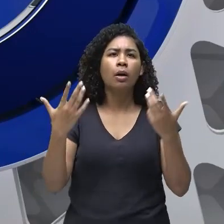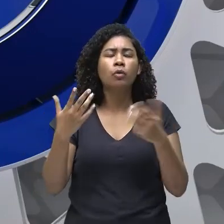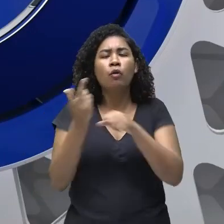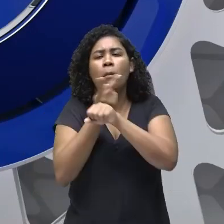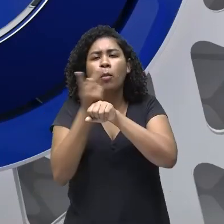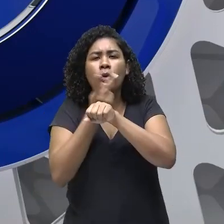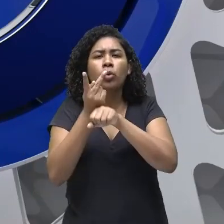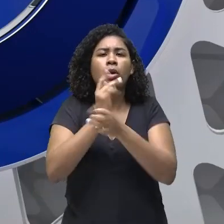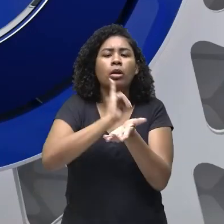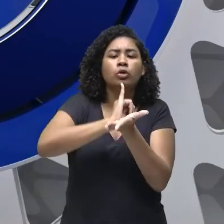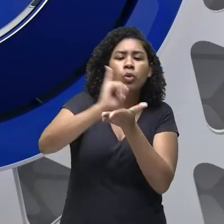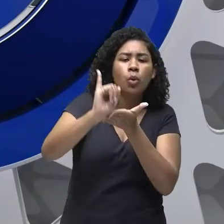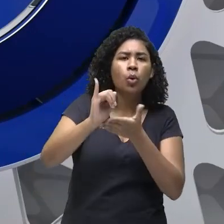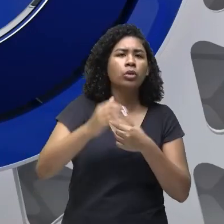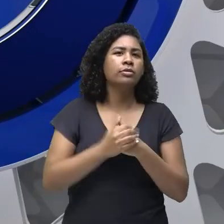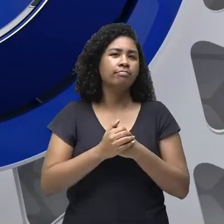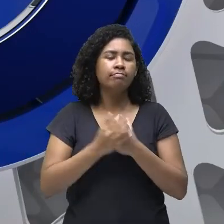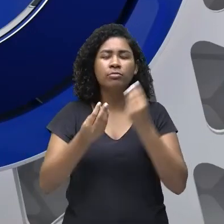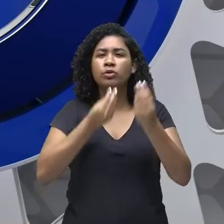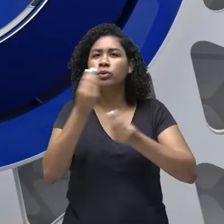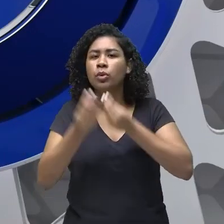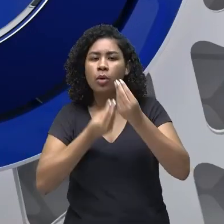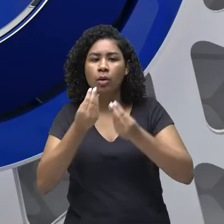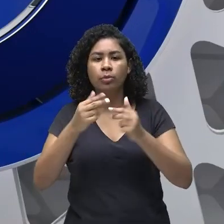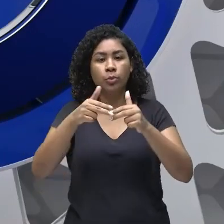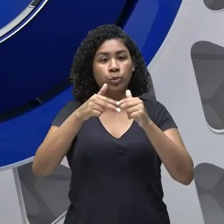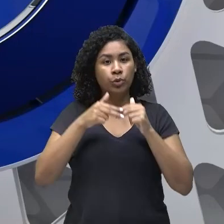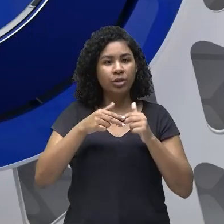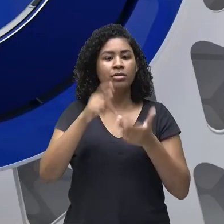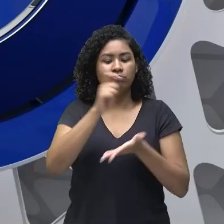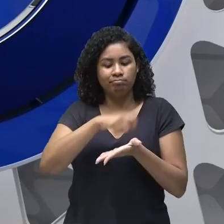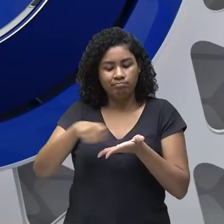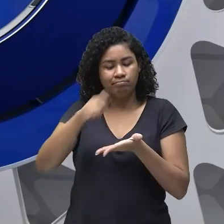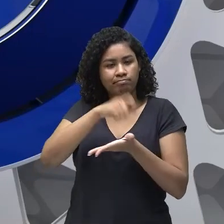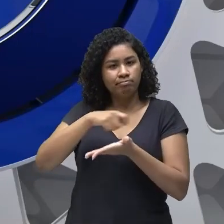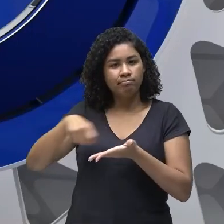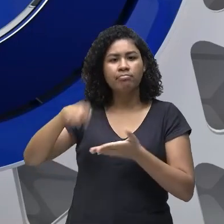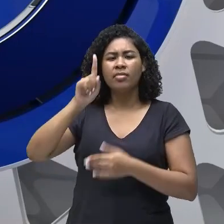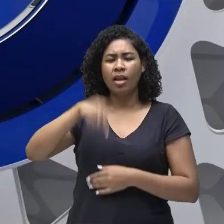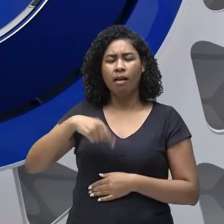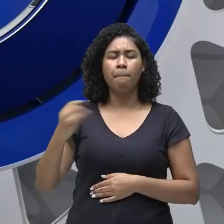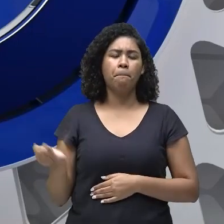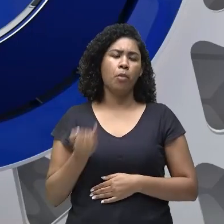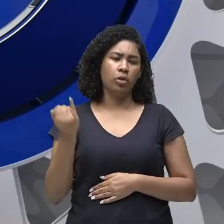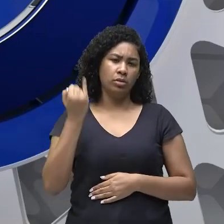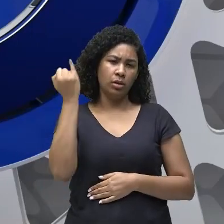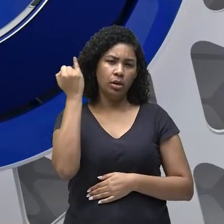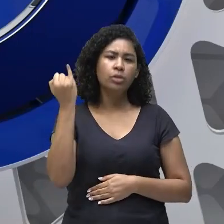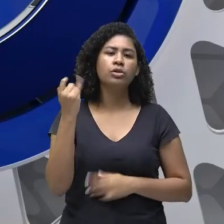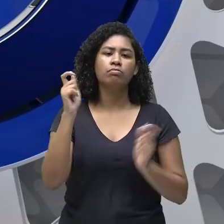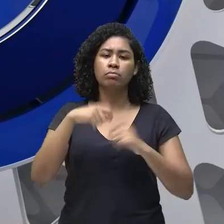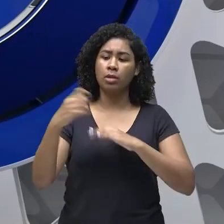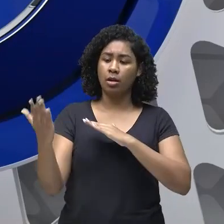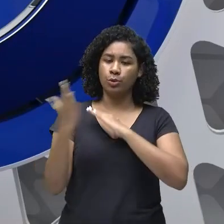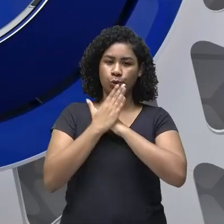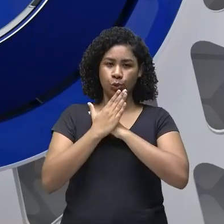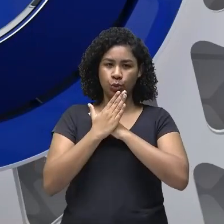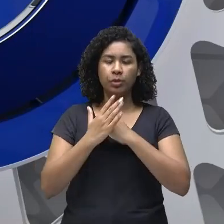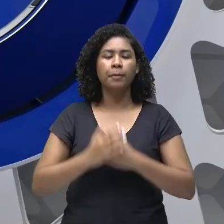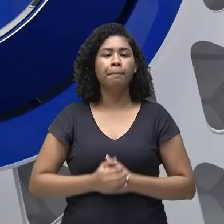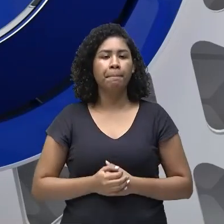como que é o desenvolvimento. Então, nós vimos que fazer anotações é muito importante, né, para esse tipo de